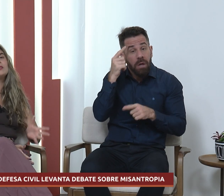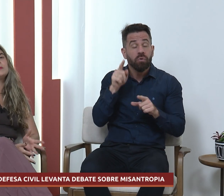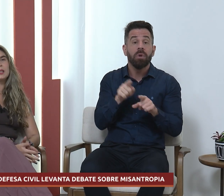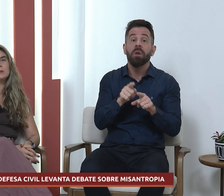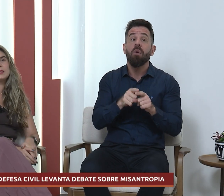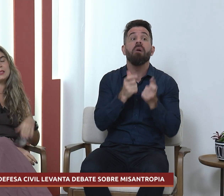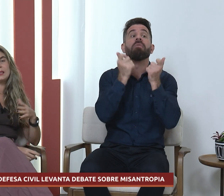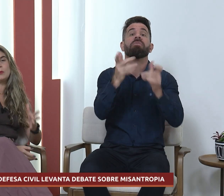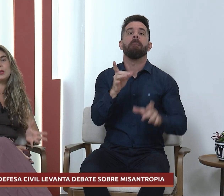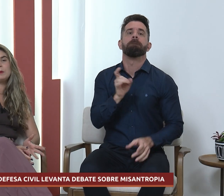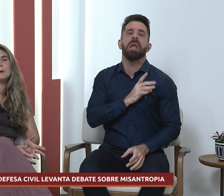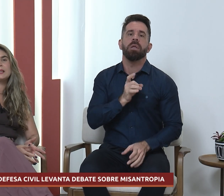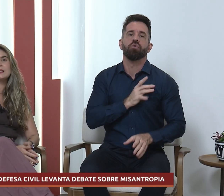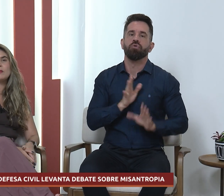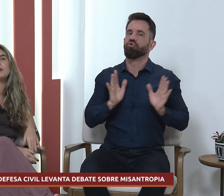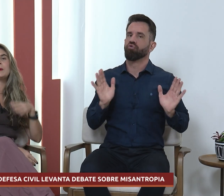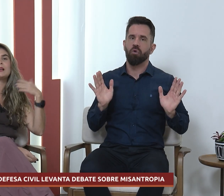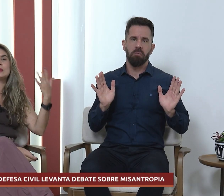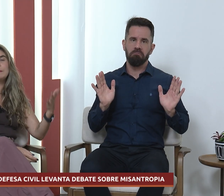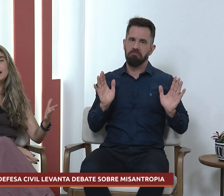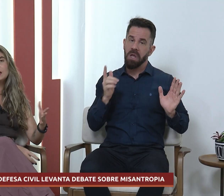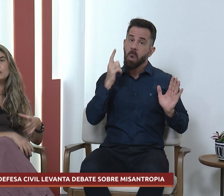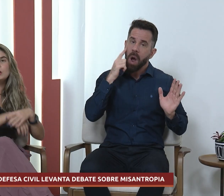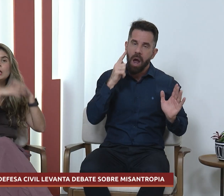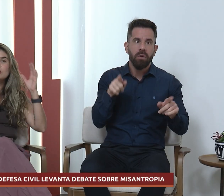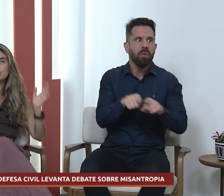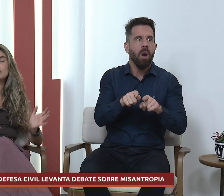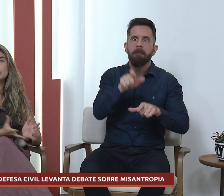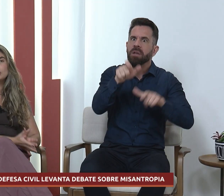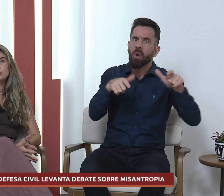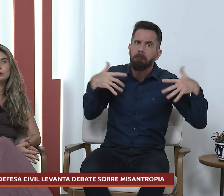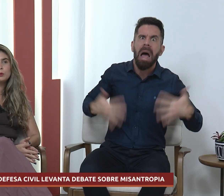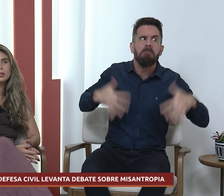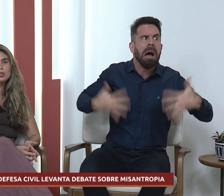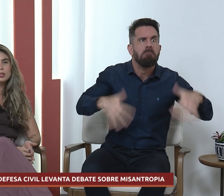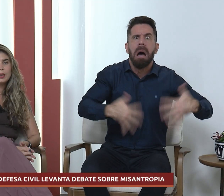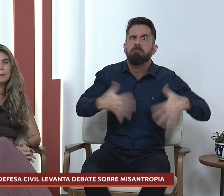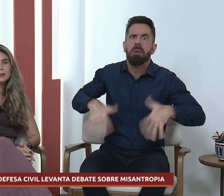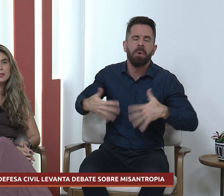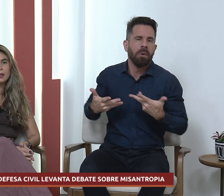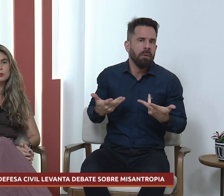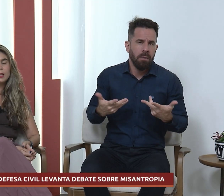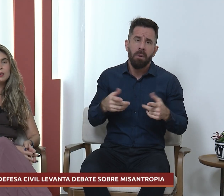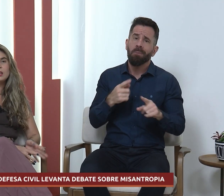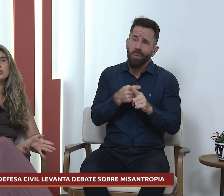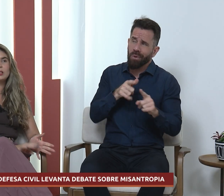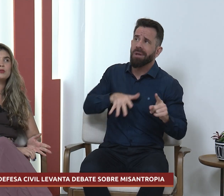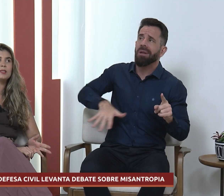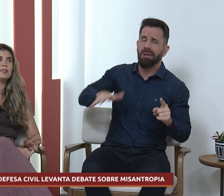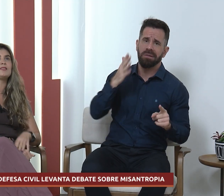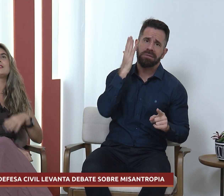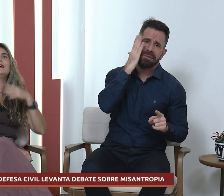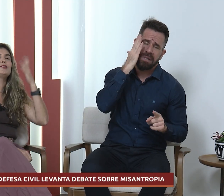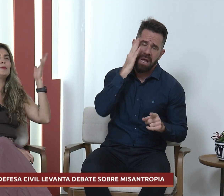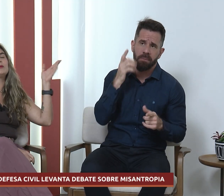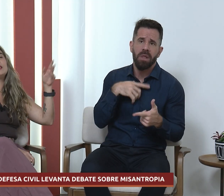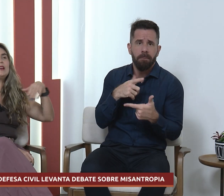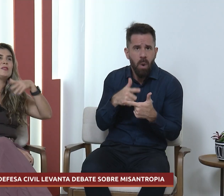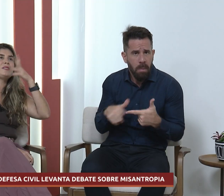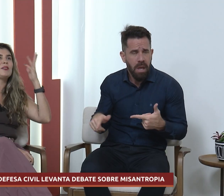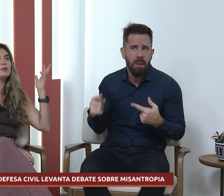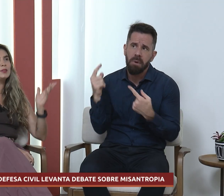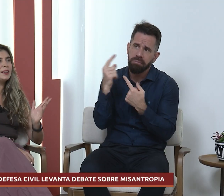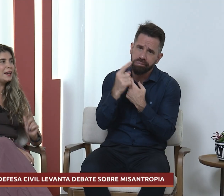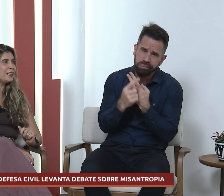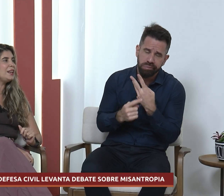causar medo mesmo, assim, o que me pareceu foi para causar pânico diante de tudo que a gente tem passado, né? A gente tem notícias de